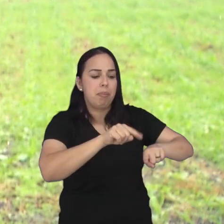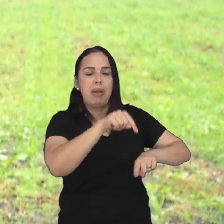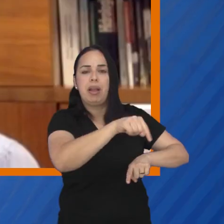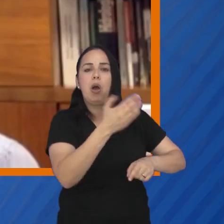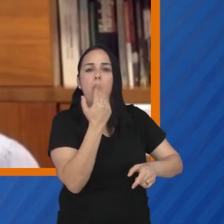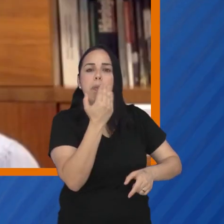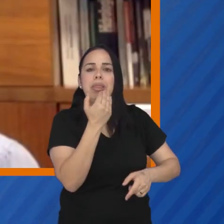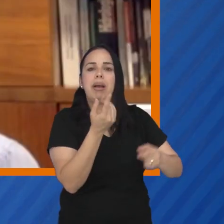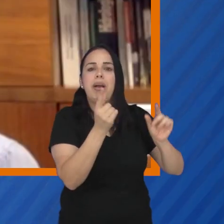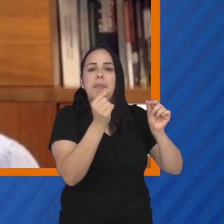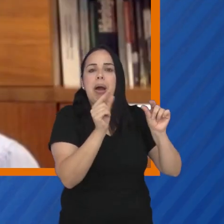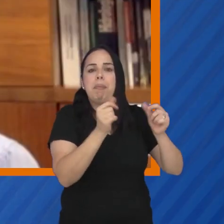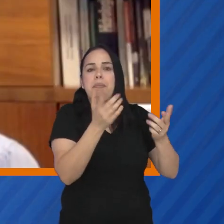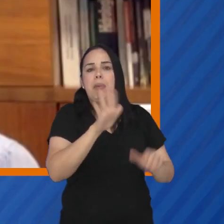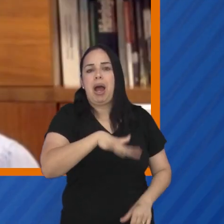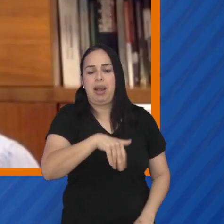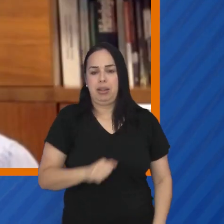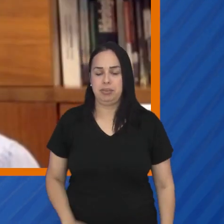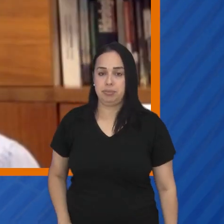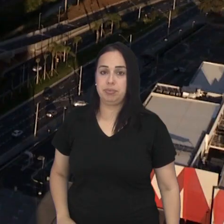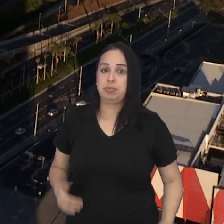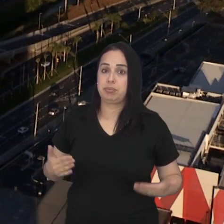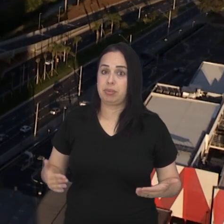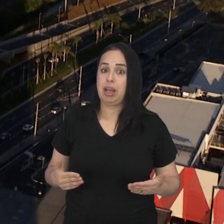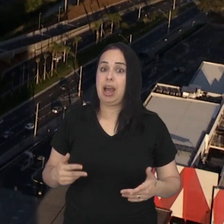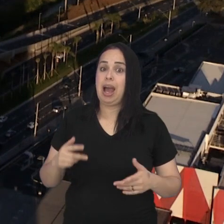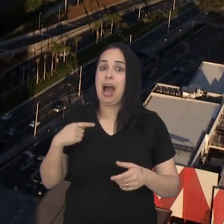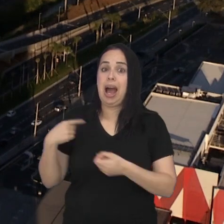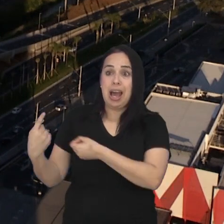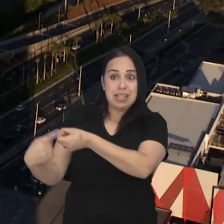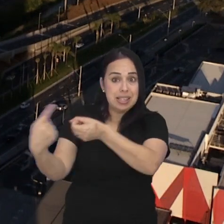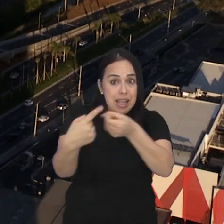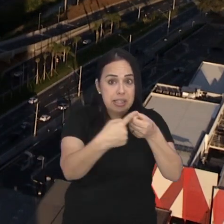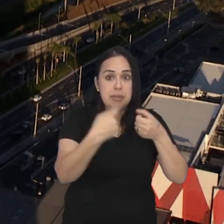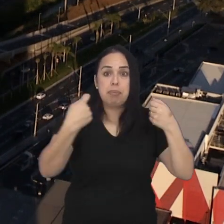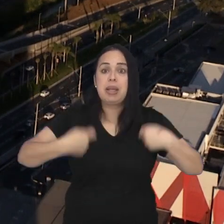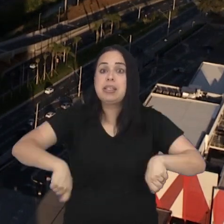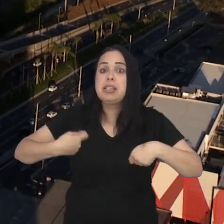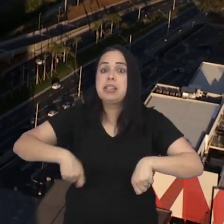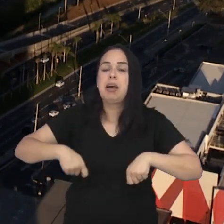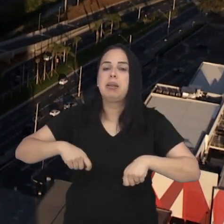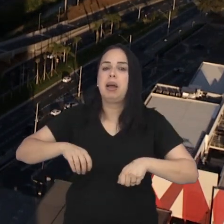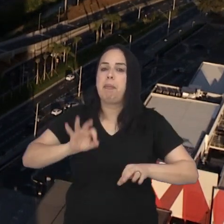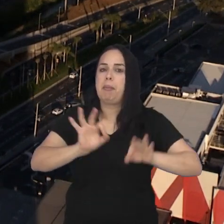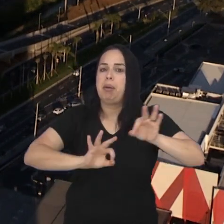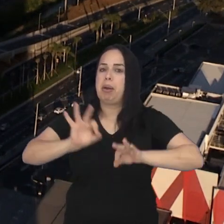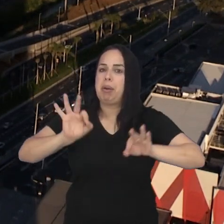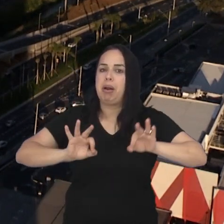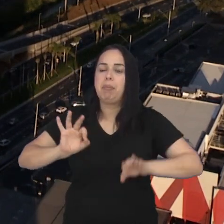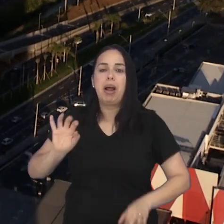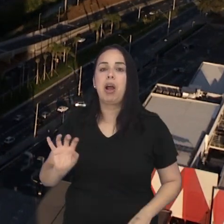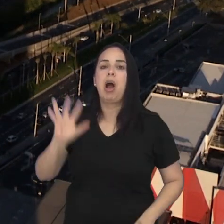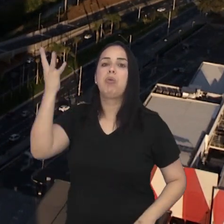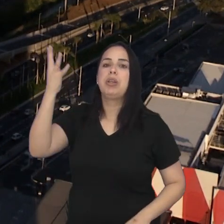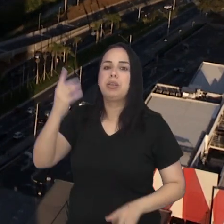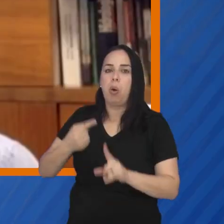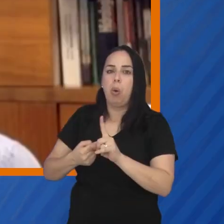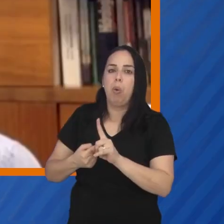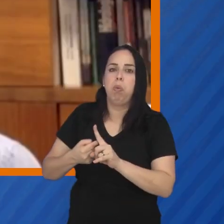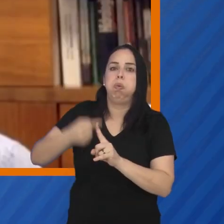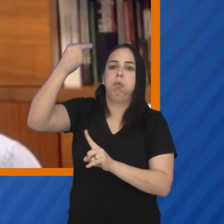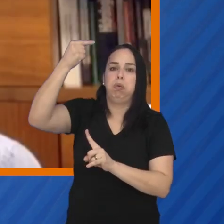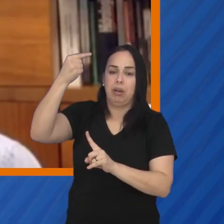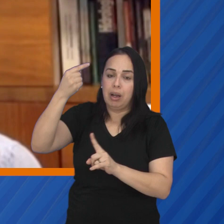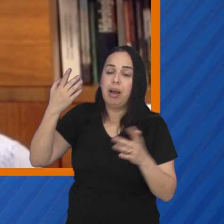preço melhor. O pesquisador do INPE defende que as cidades precisam estar preparadas para os eventos extremos.